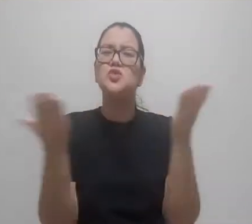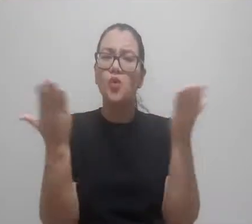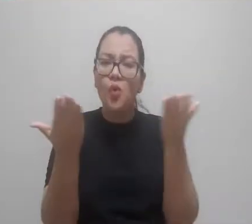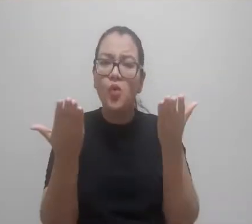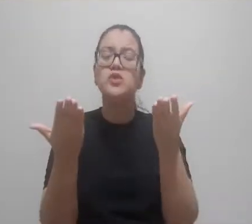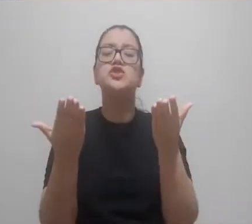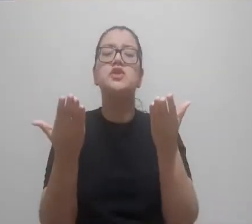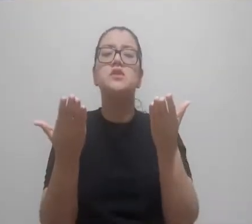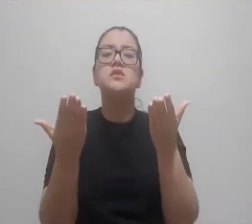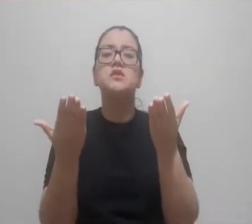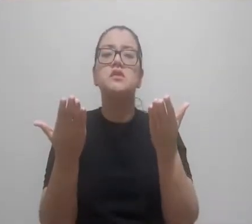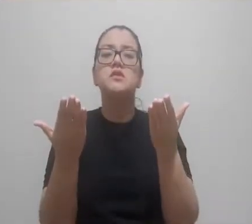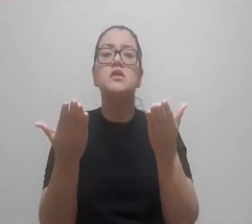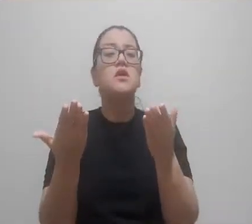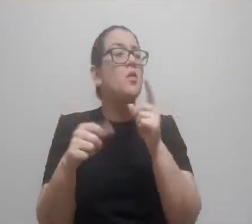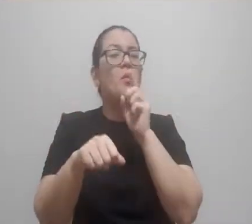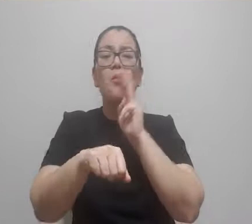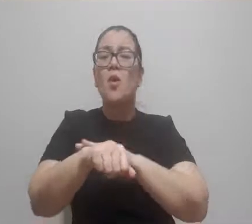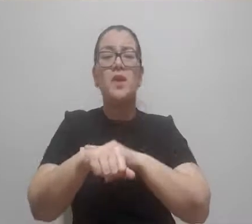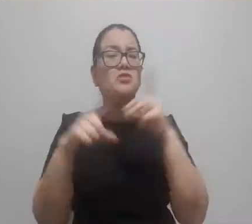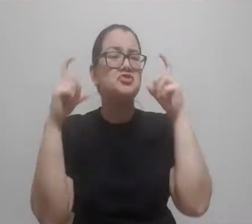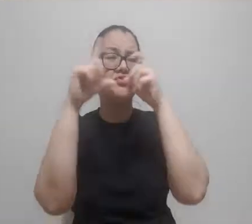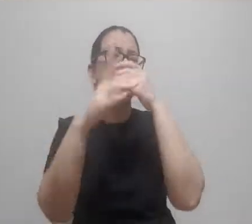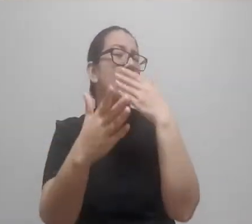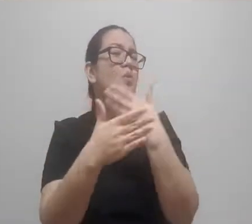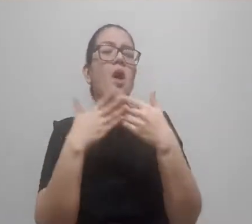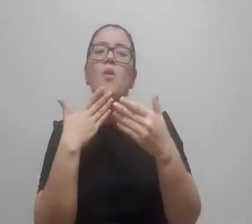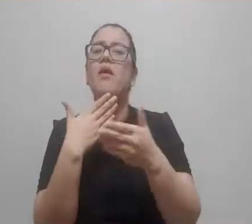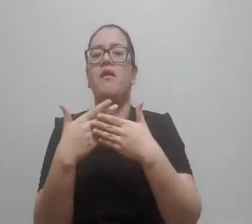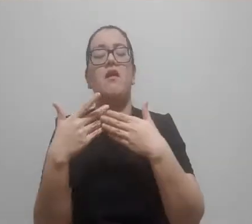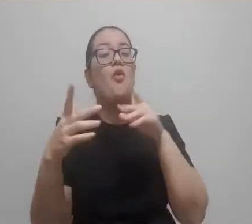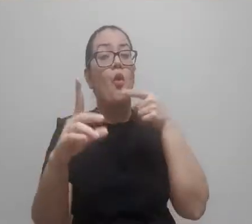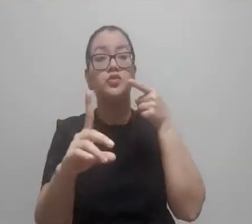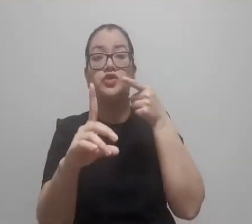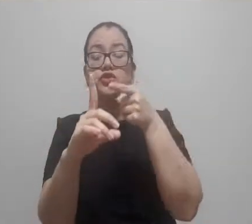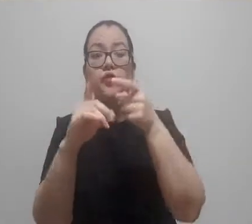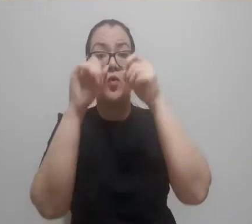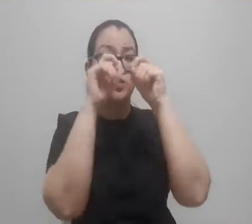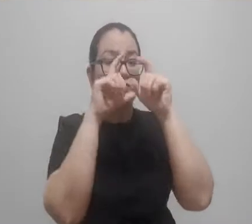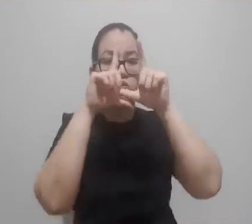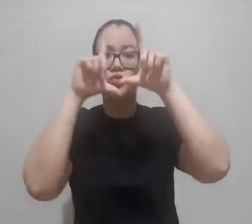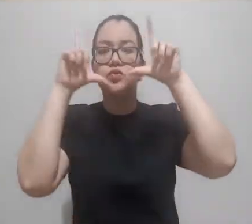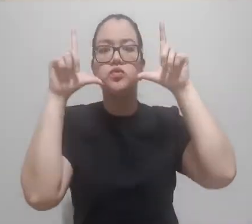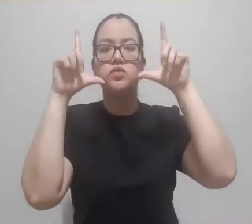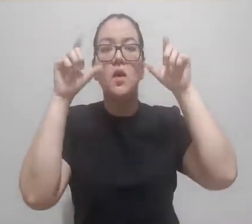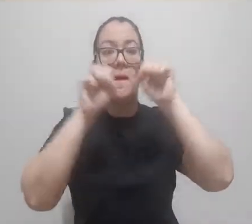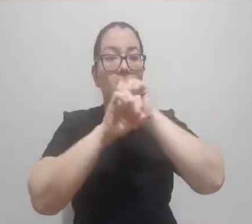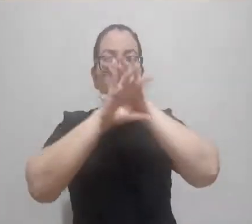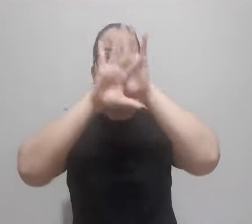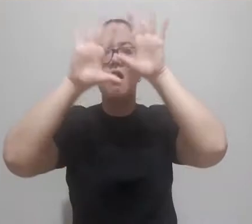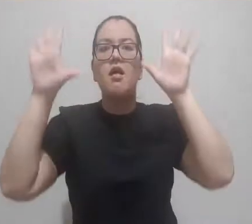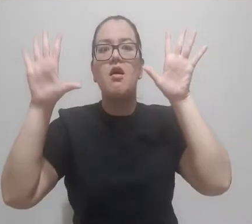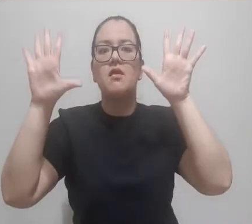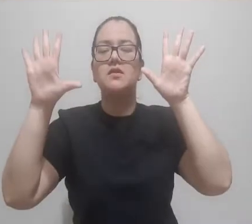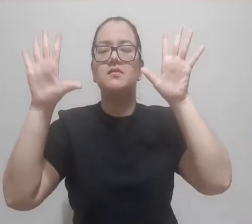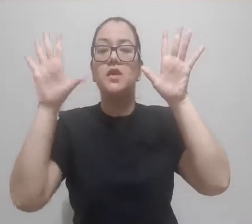dimensão, ela tem um propósito de revelar, ela tem um efeito revelador. A crise, ela mostra